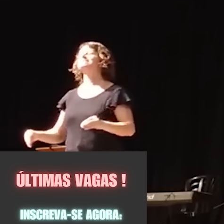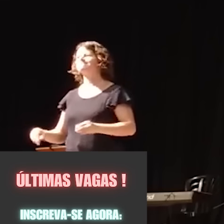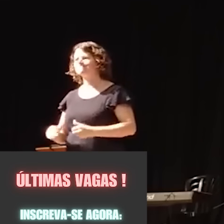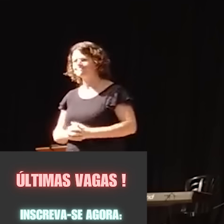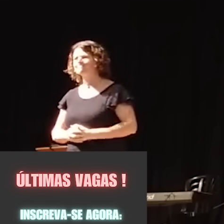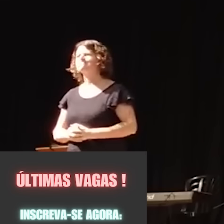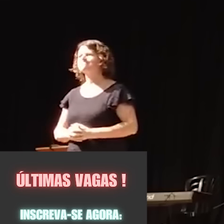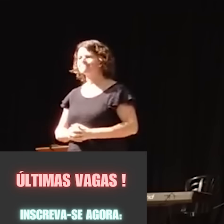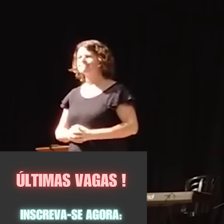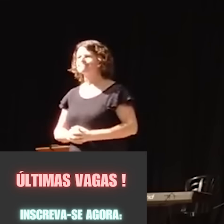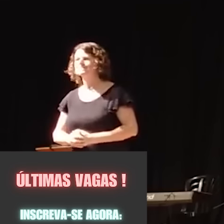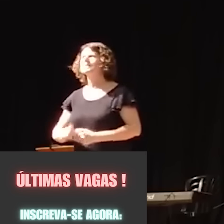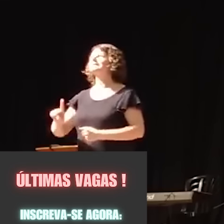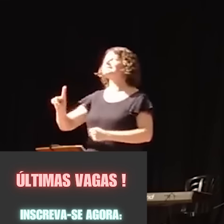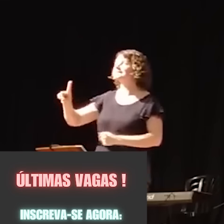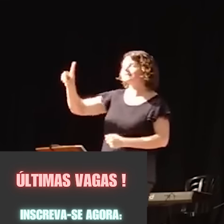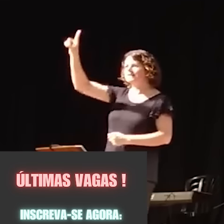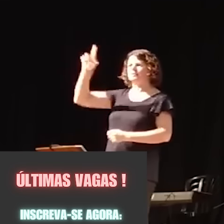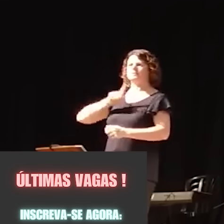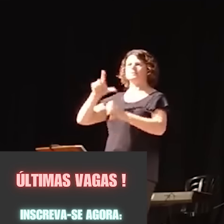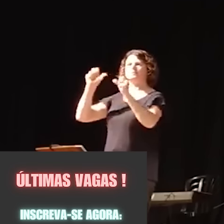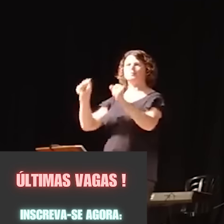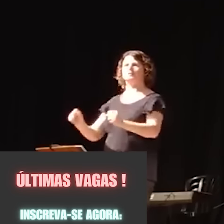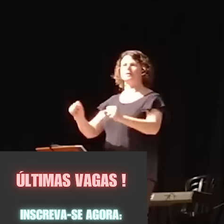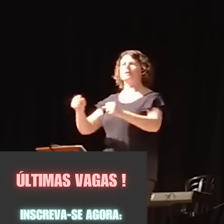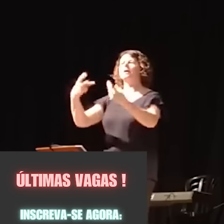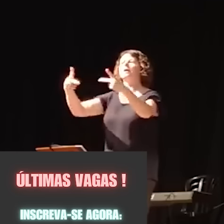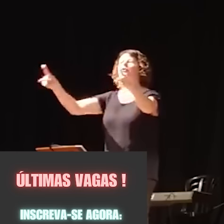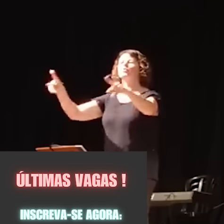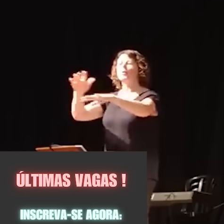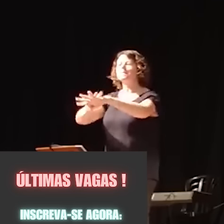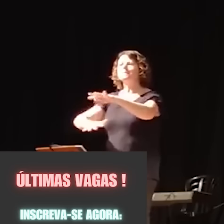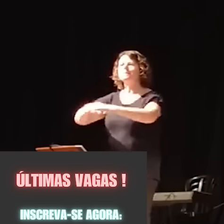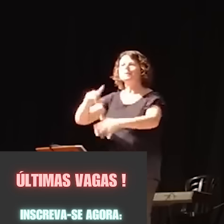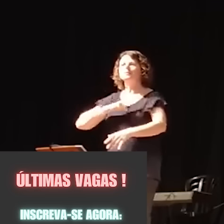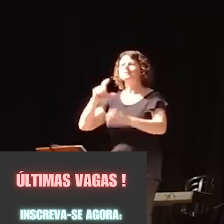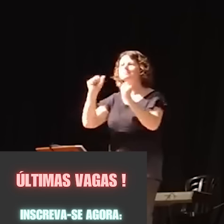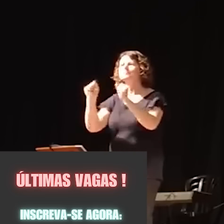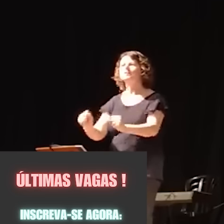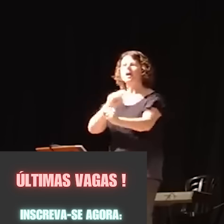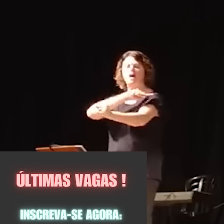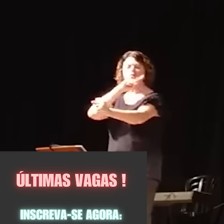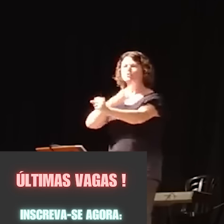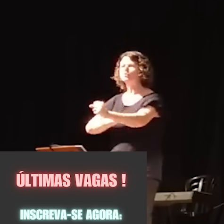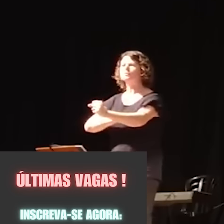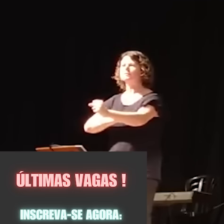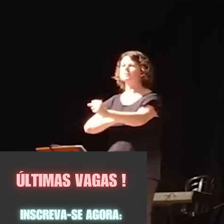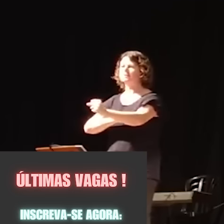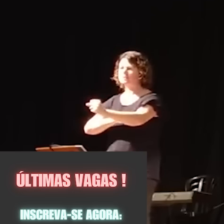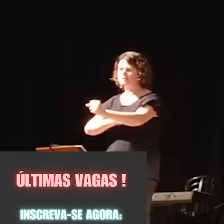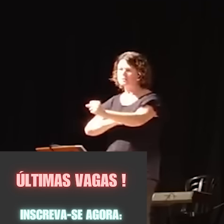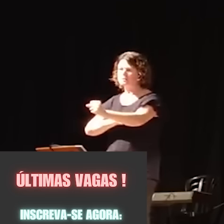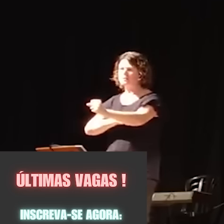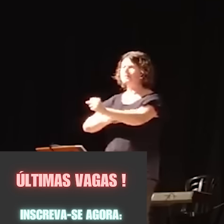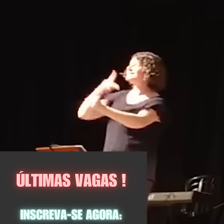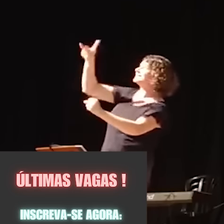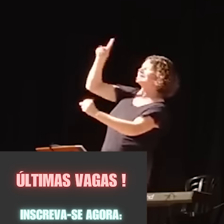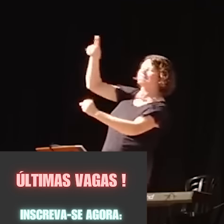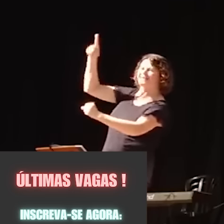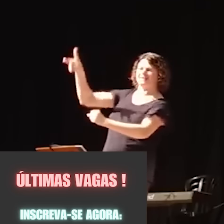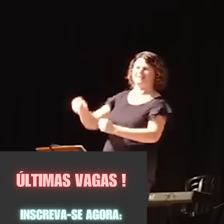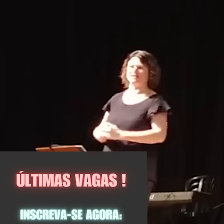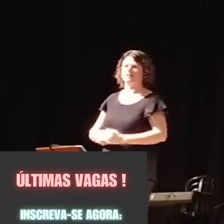senhor amé querido ora começa a construir uma vida de